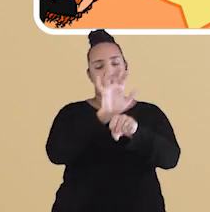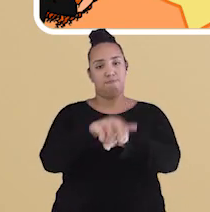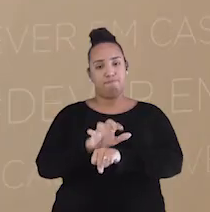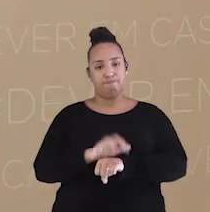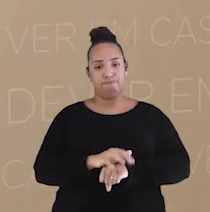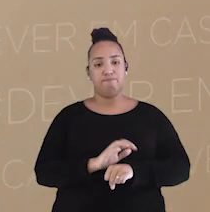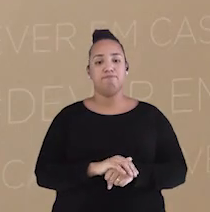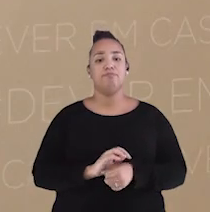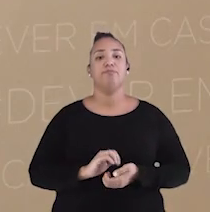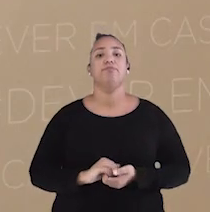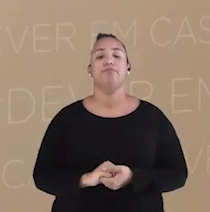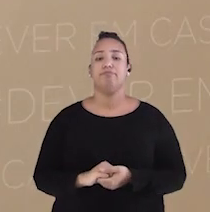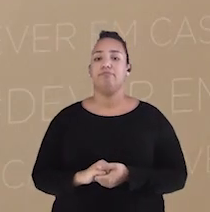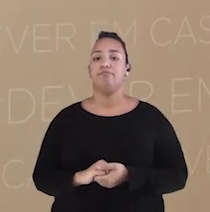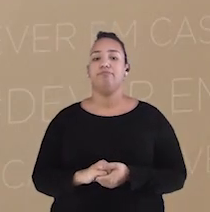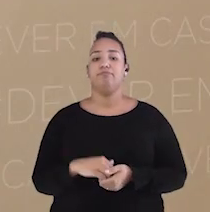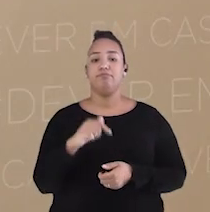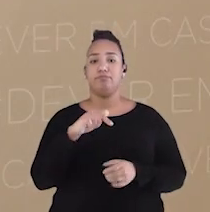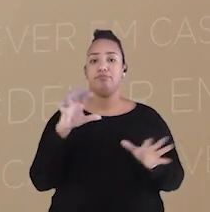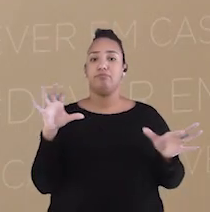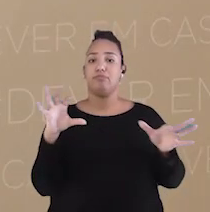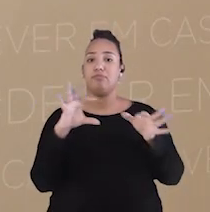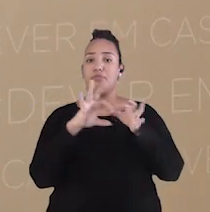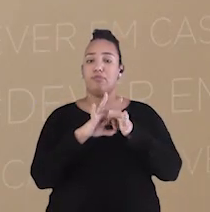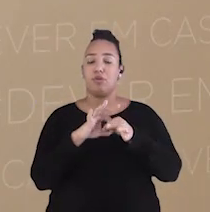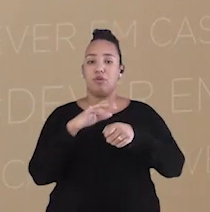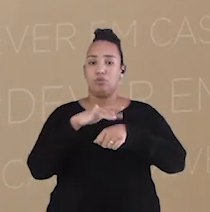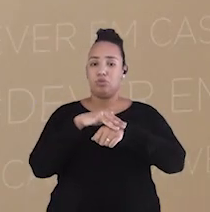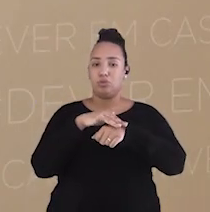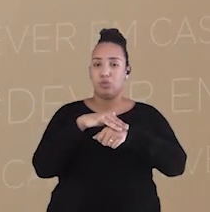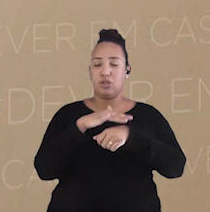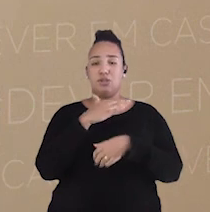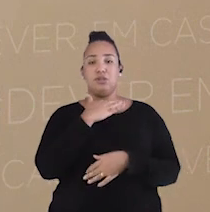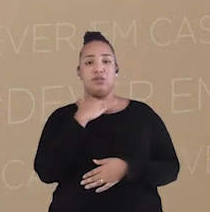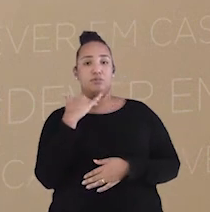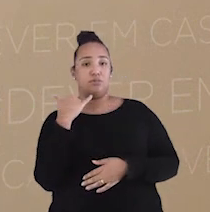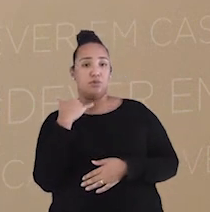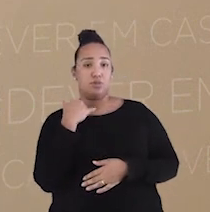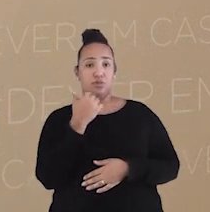Espanhola. Esse fato, atrelado à morte por doenças,